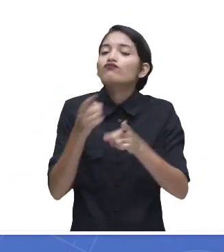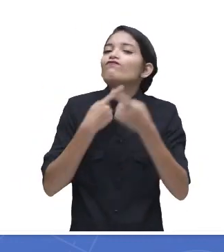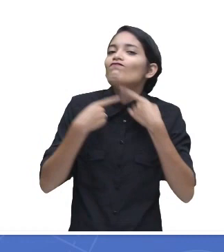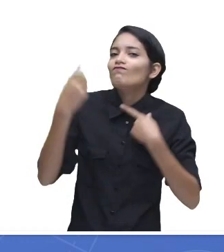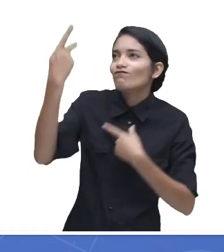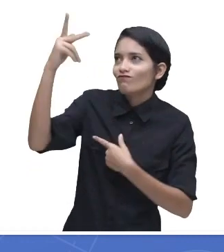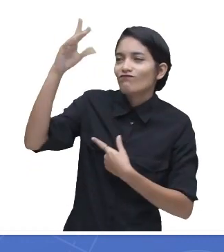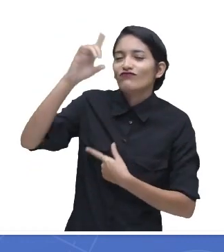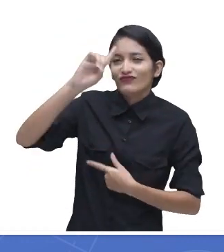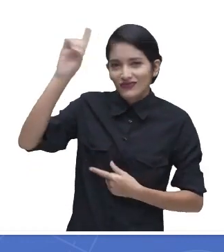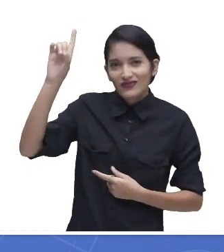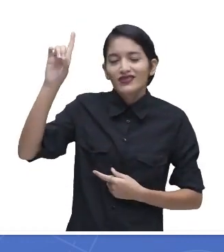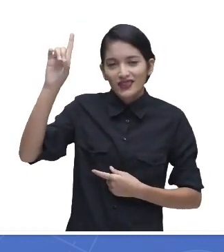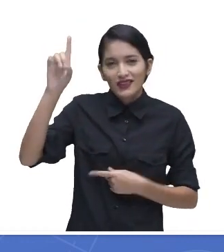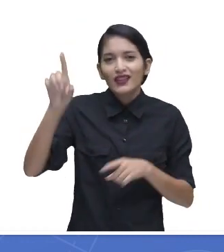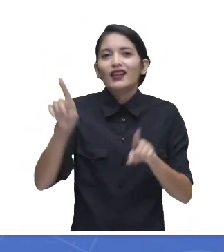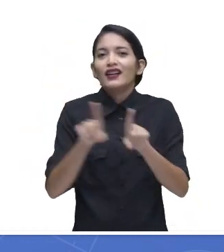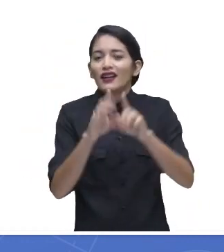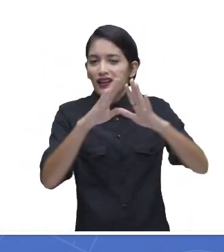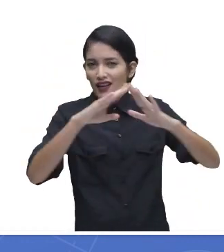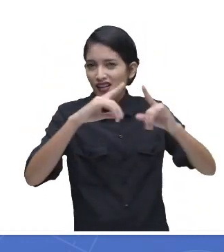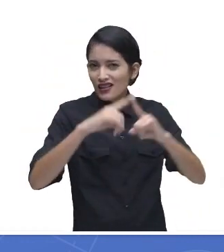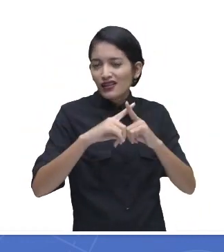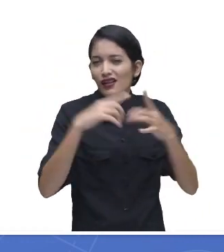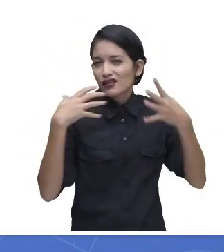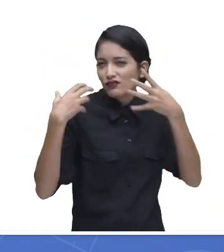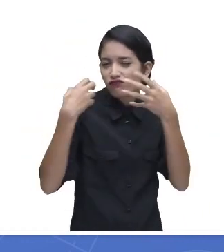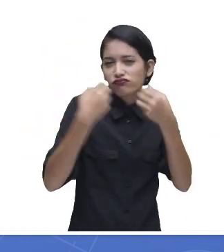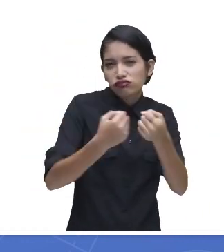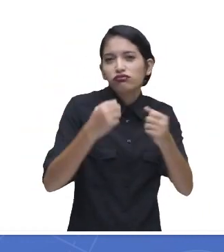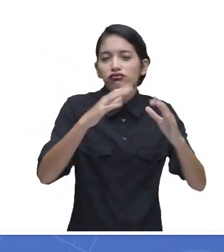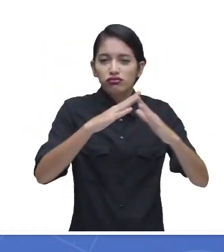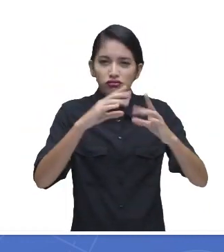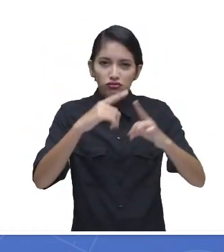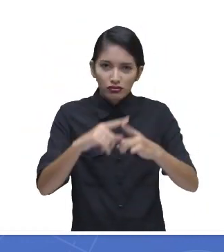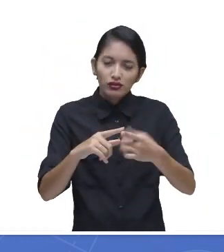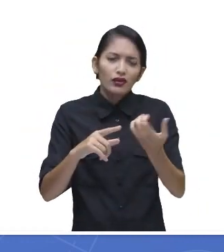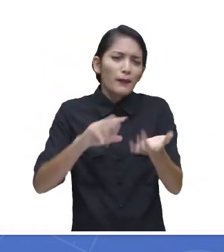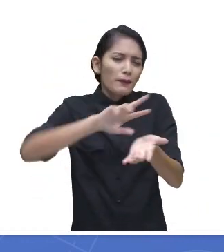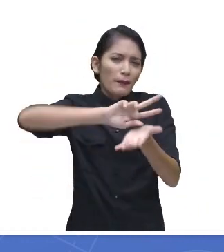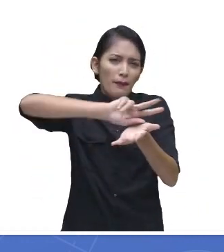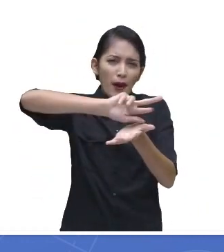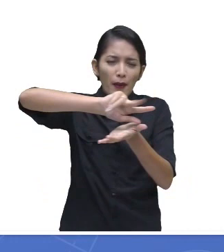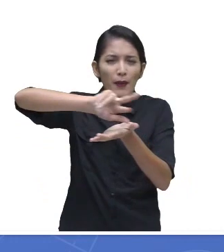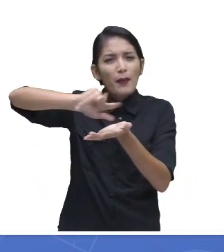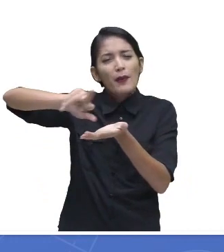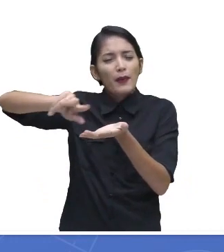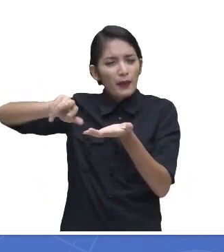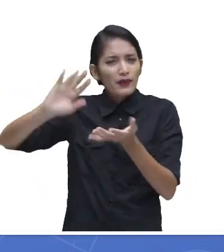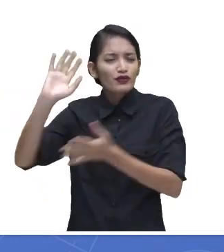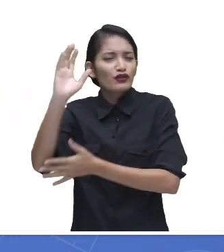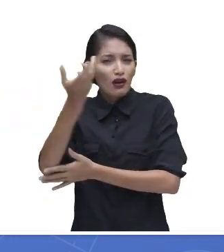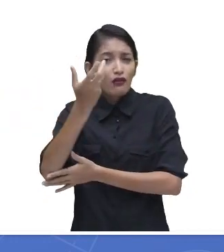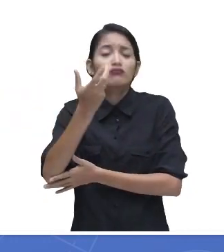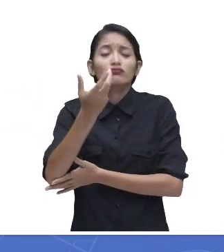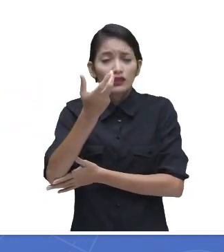Deus, à igreja, poder da igreja. Então tá, toda essa realidade ela era